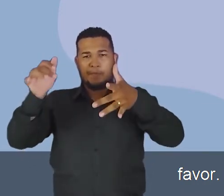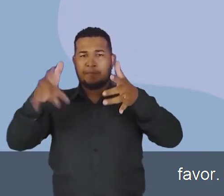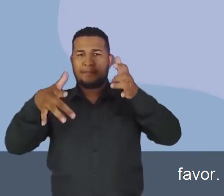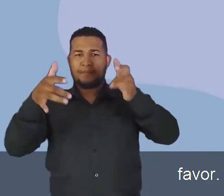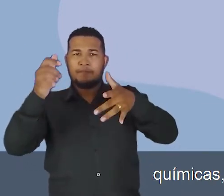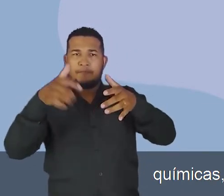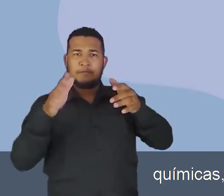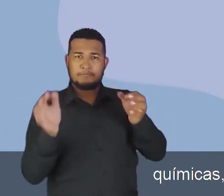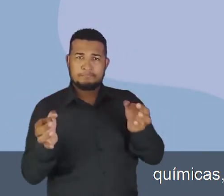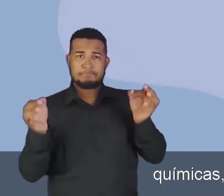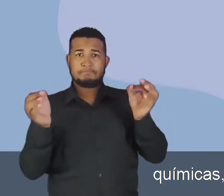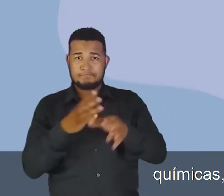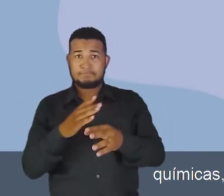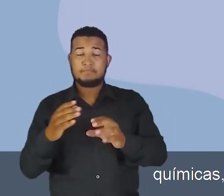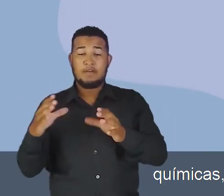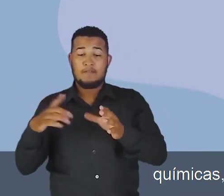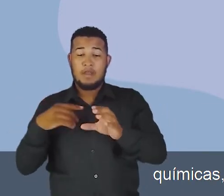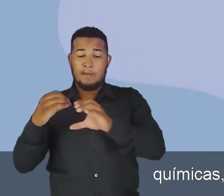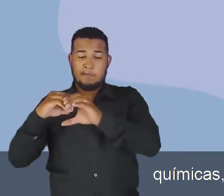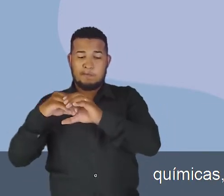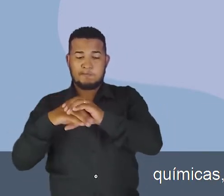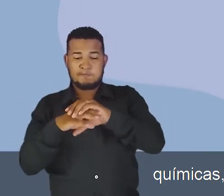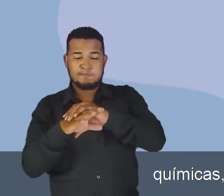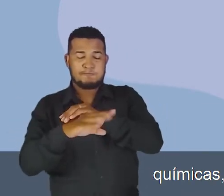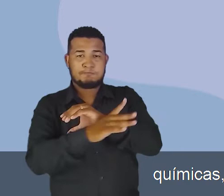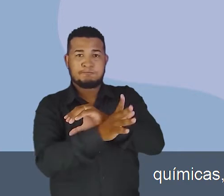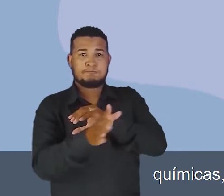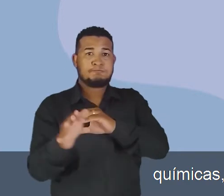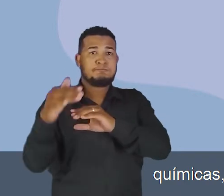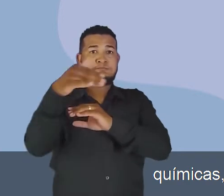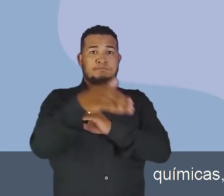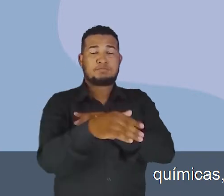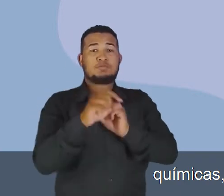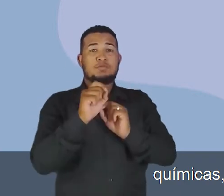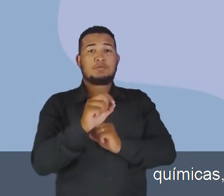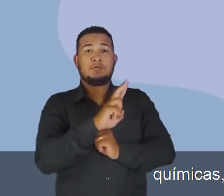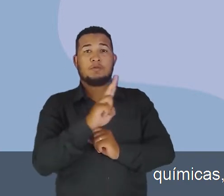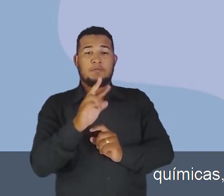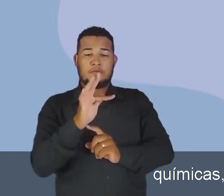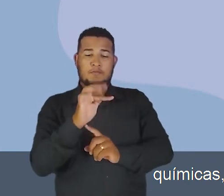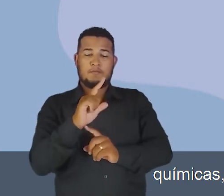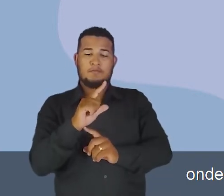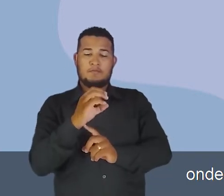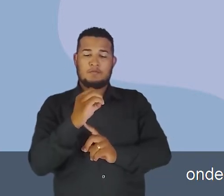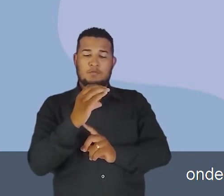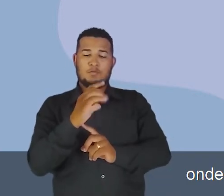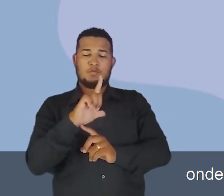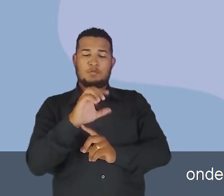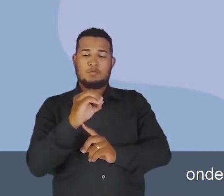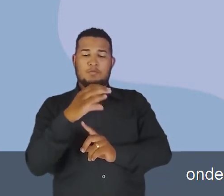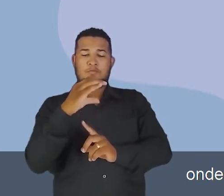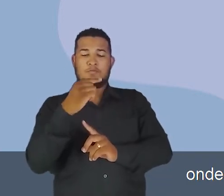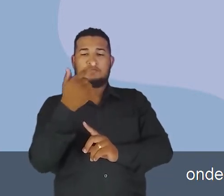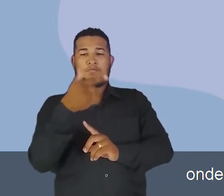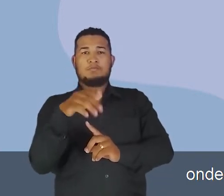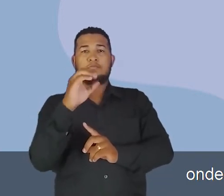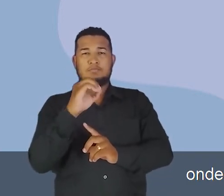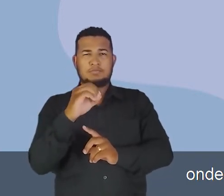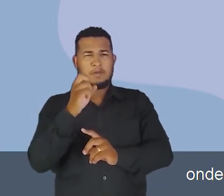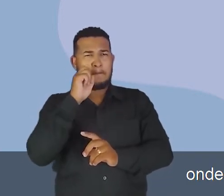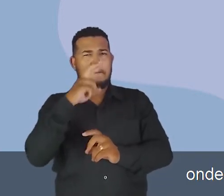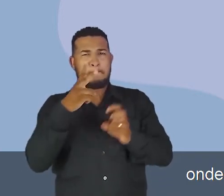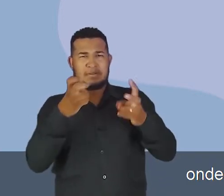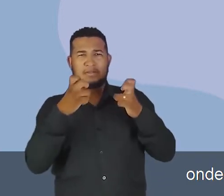essas substâncias químicas, ela vai para o próximo estágio, conhecida como floculação, onde você pode perceber que existe